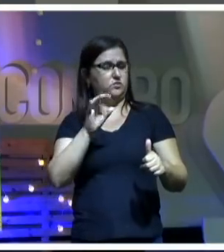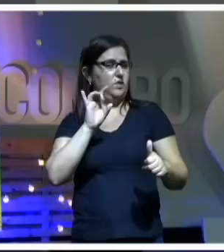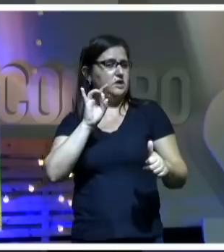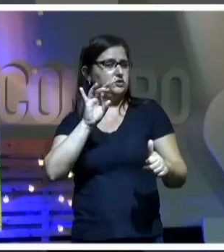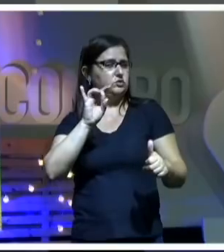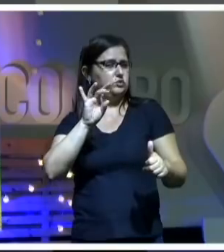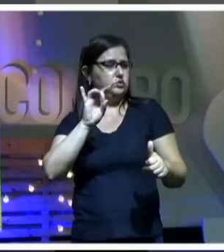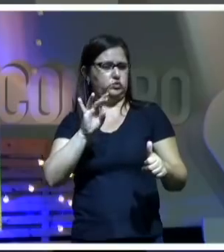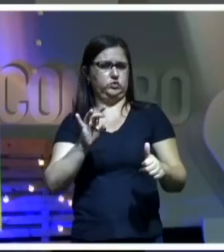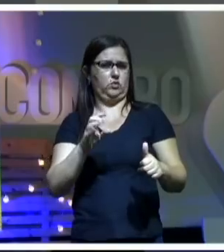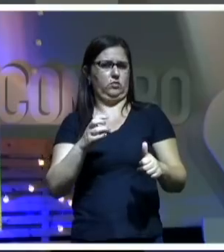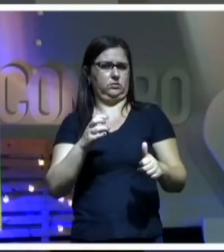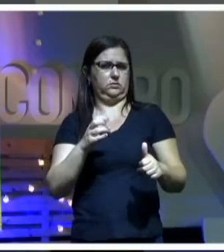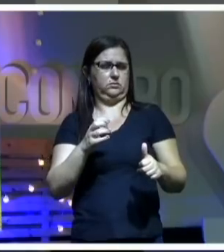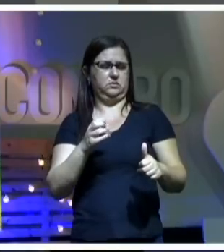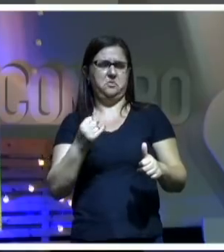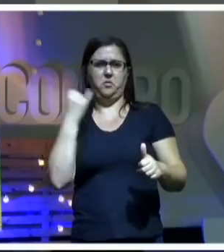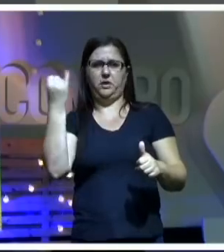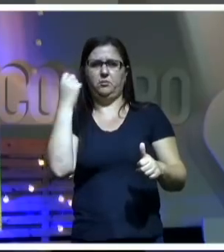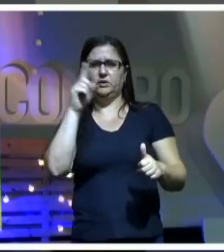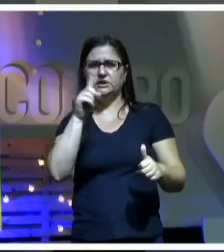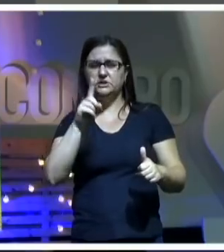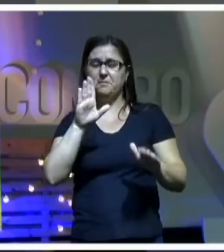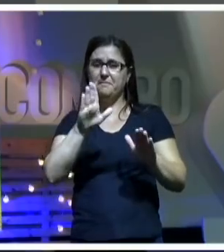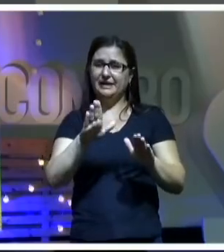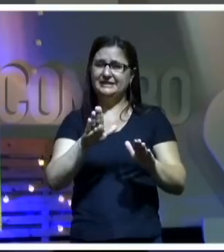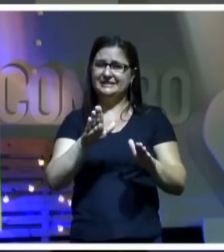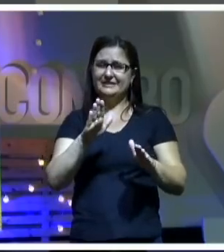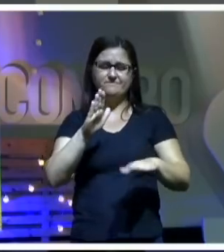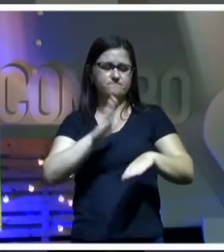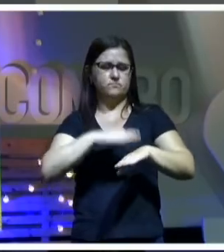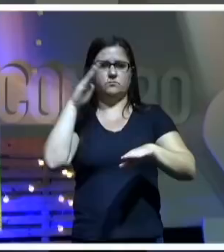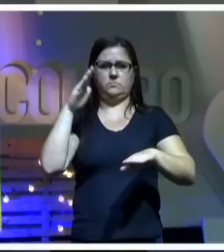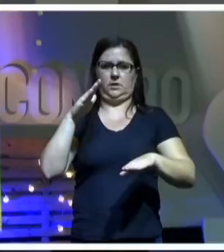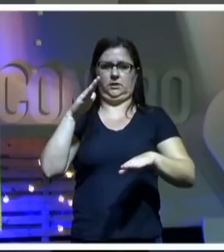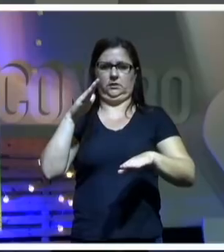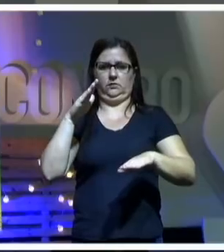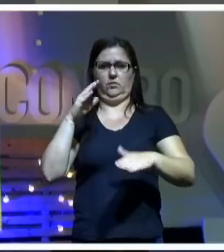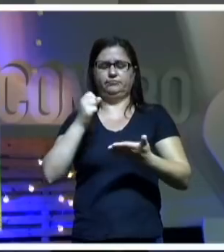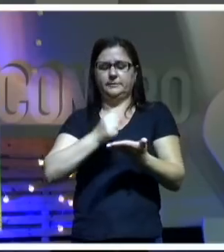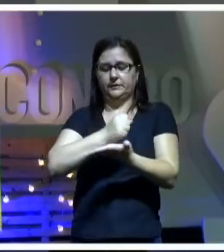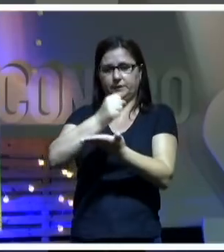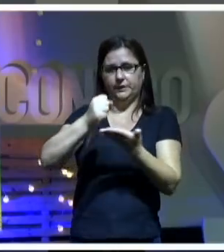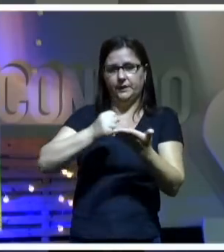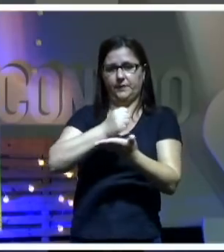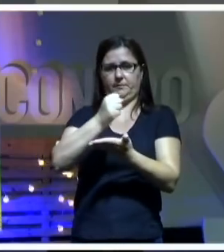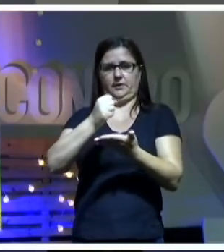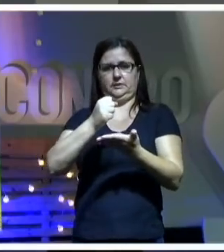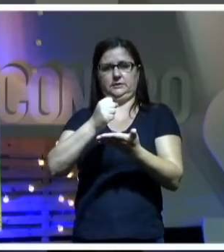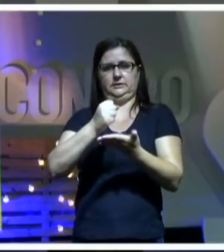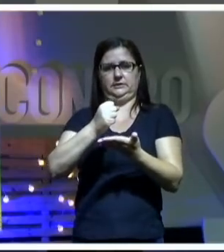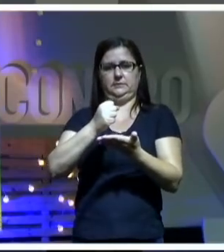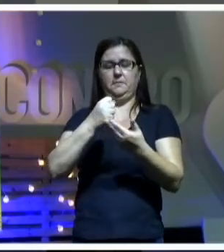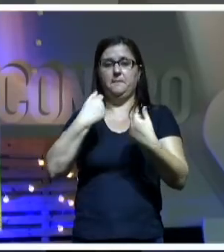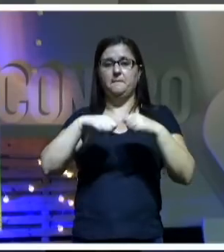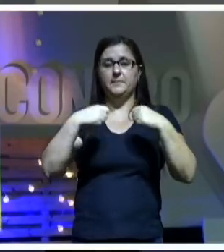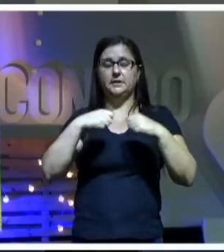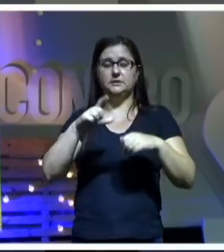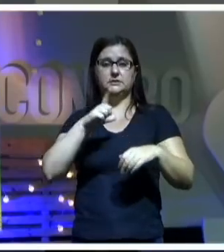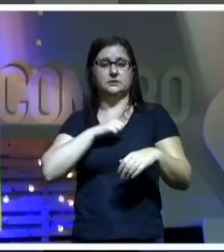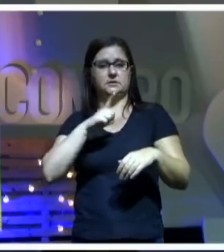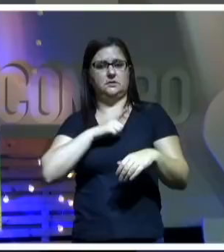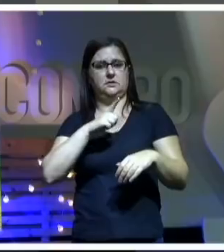é exclusivo mas é fundamental para a saúde da espiritualidade uma igreja e necessariamente